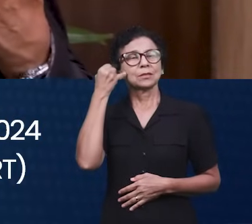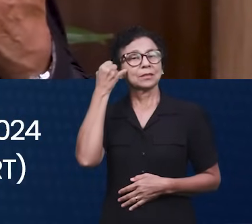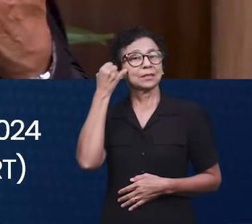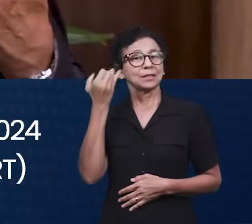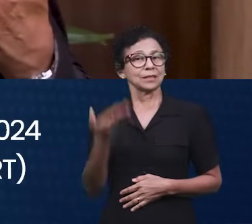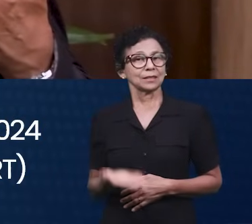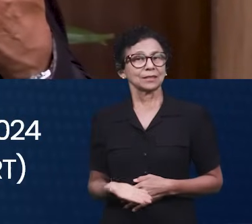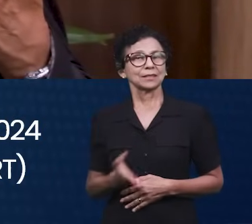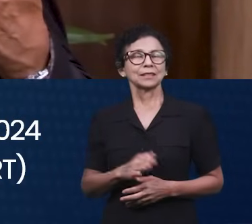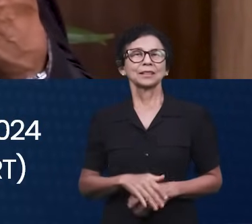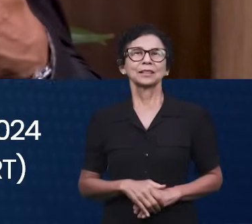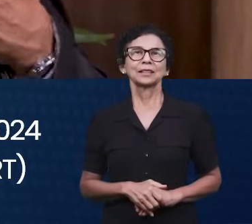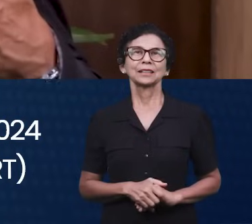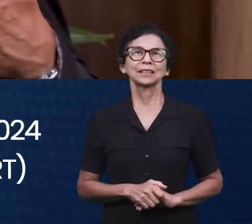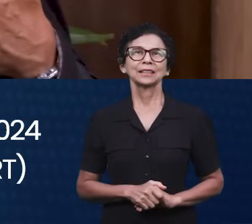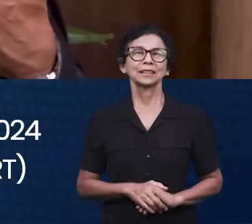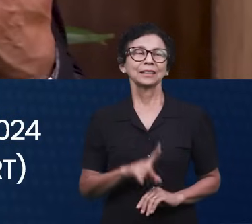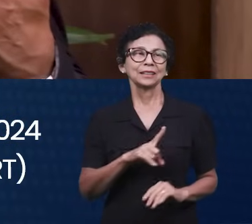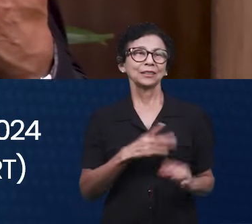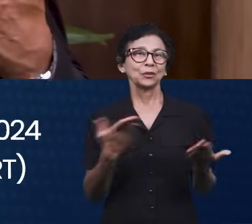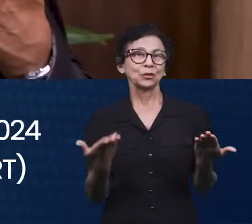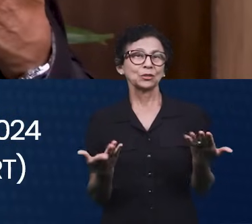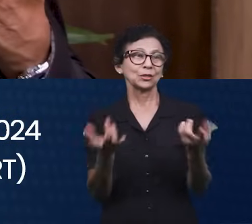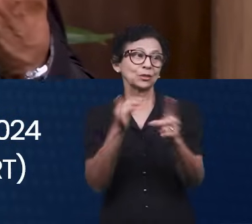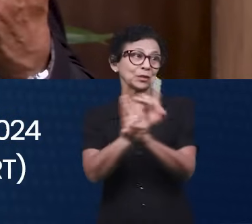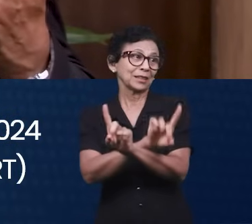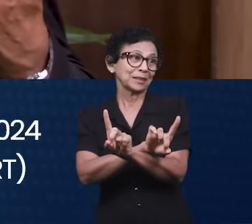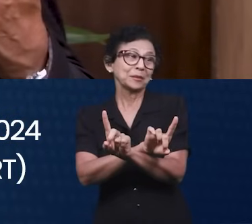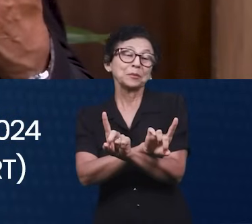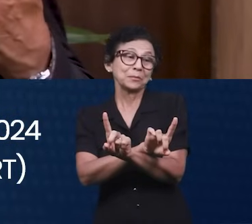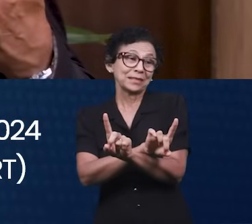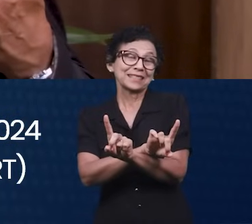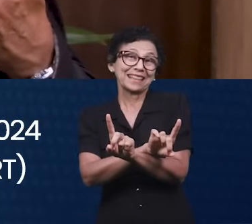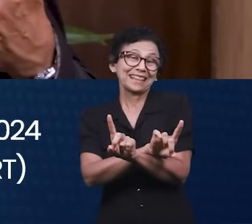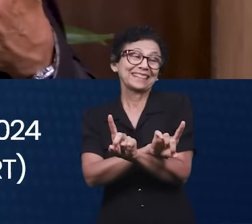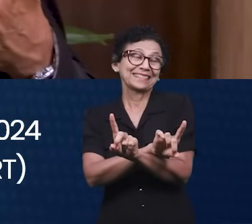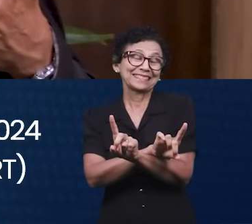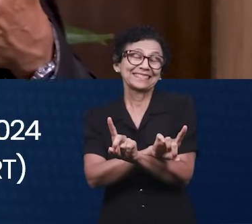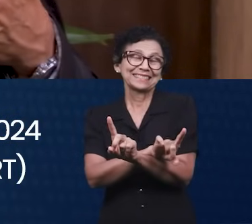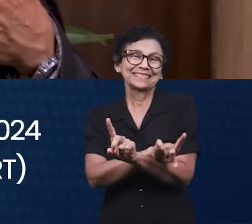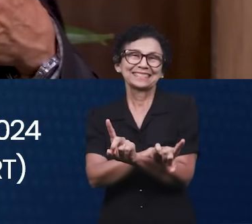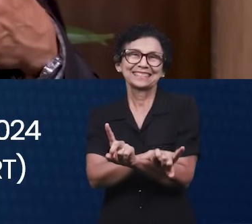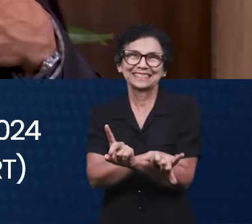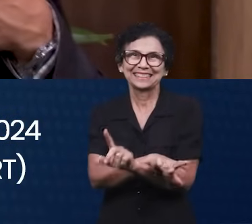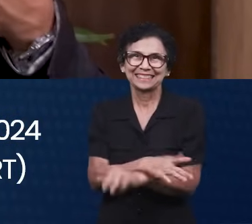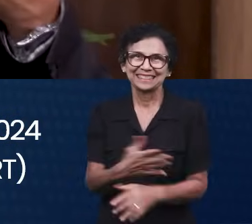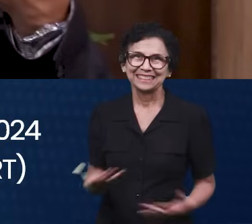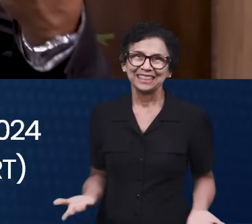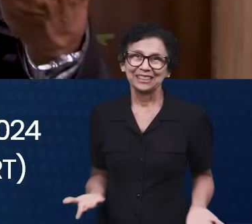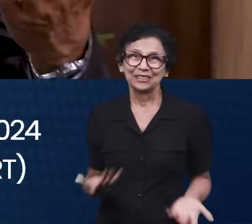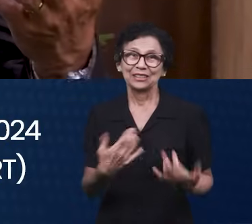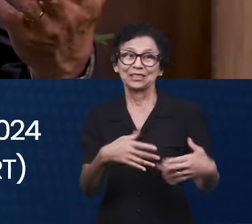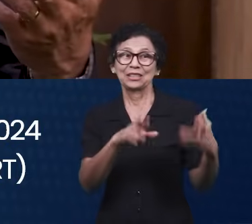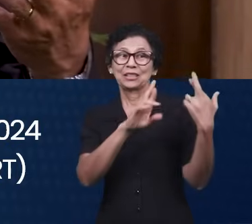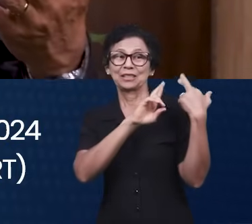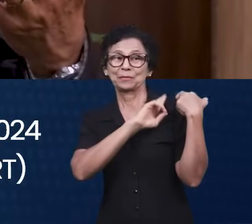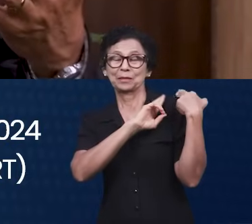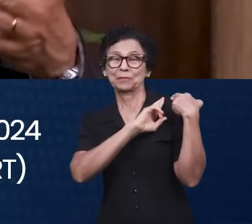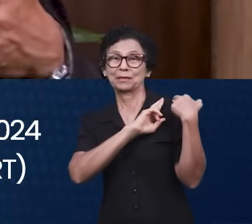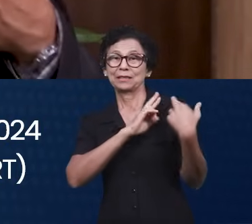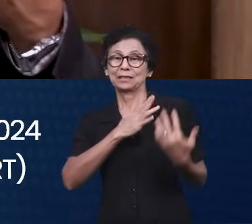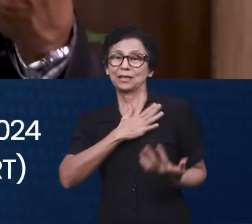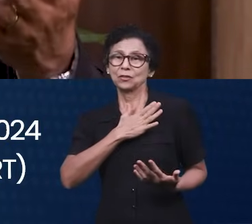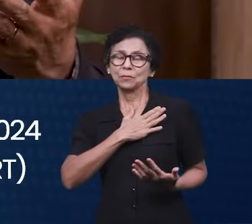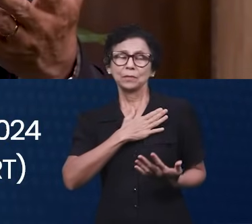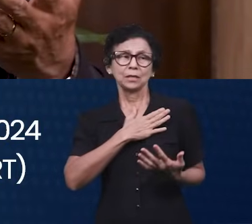normalmente ele está aqui, na minha posição. E hoje eu tenho essa responsabilidade